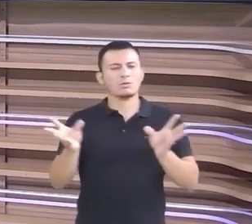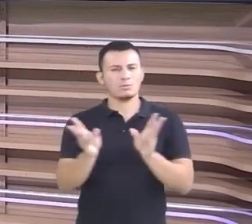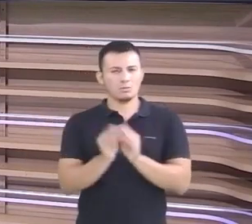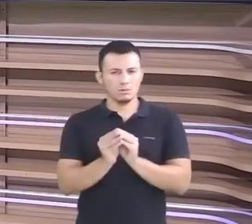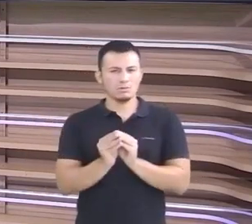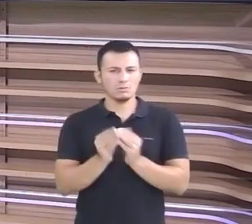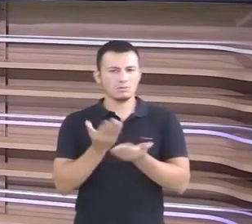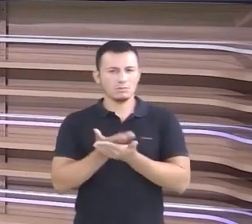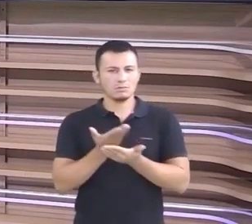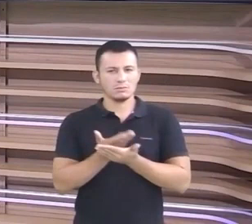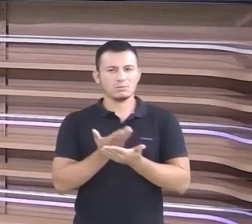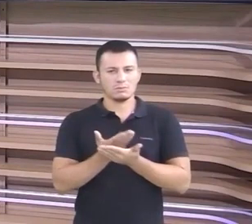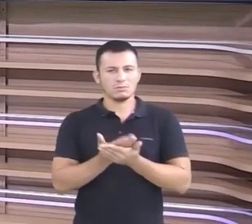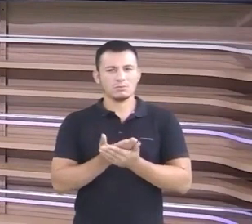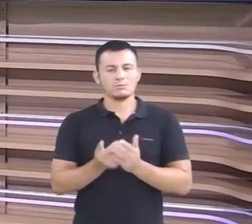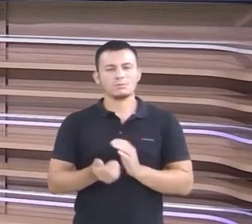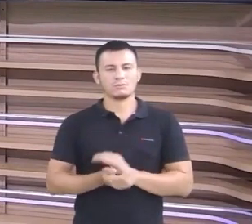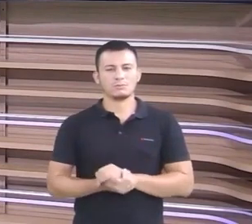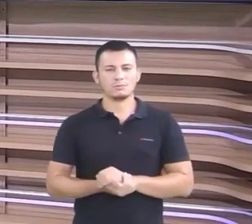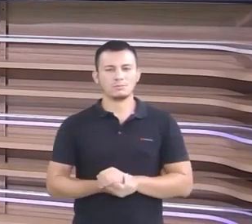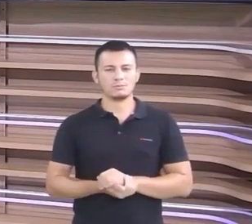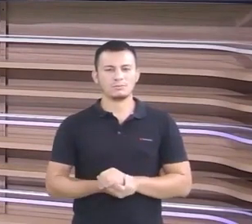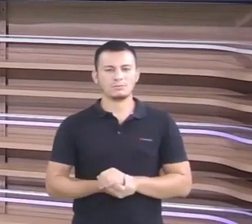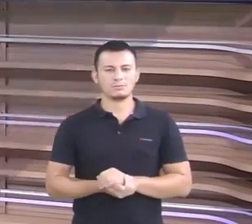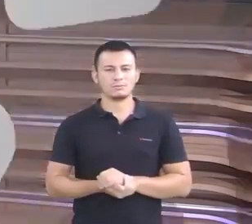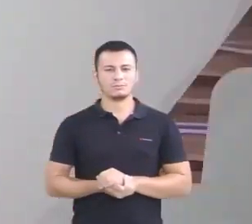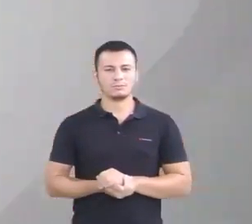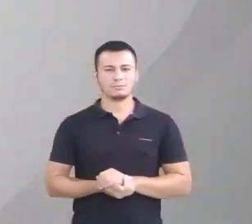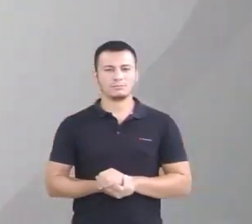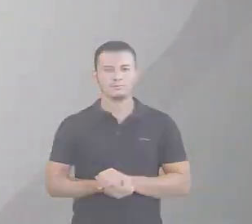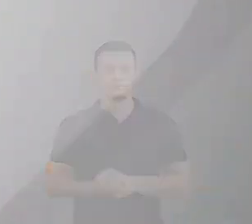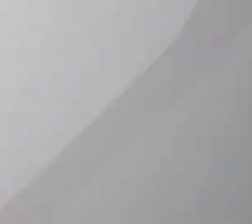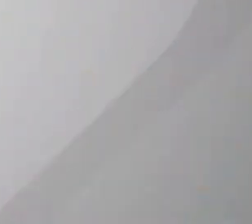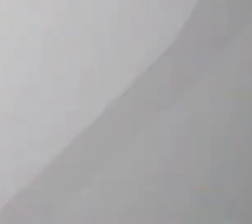resumo do conteúdo visto na aula de hoje.